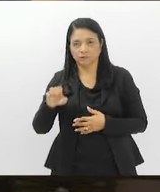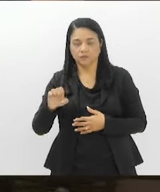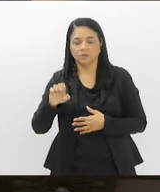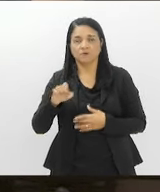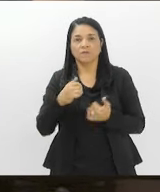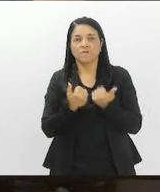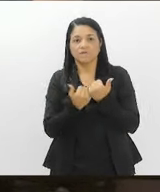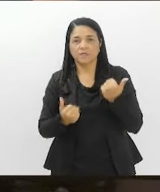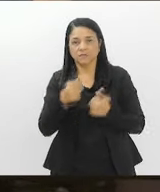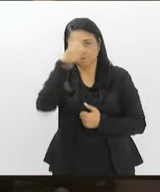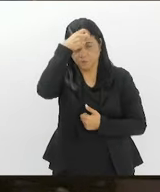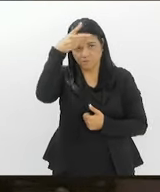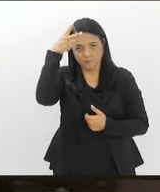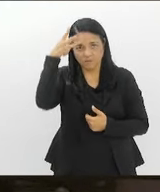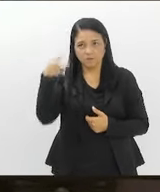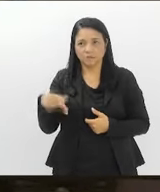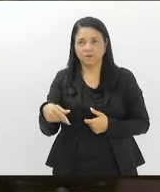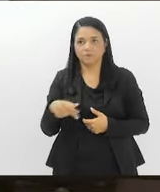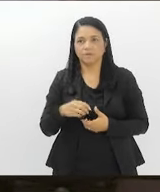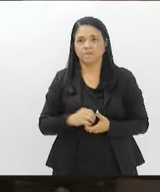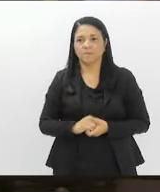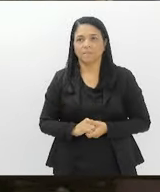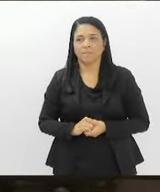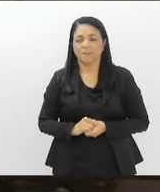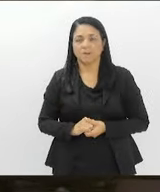vice-prefeito do Rio, está anotado aqui errado.